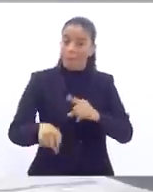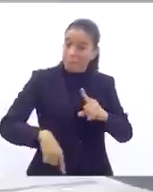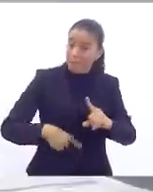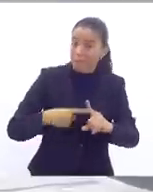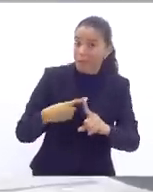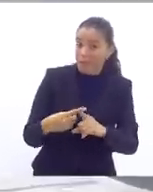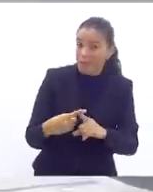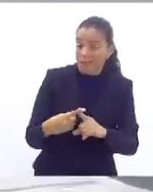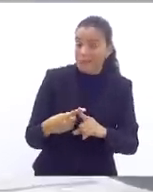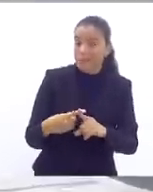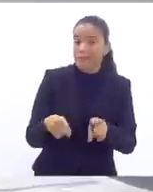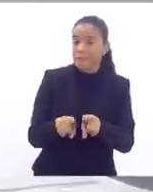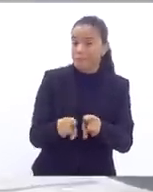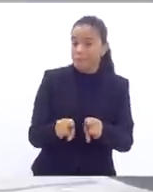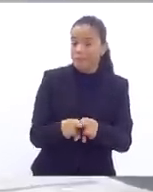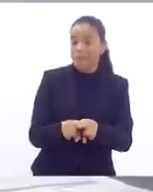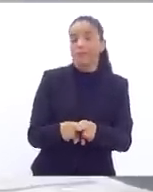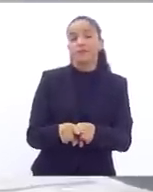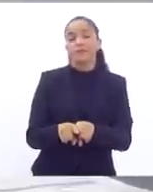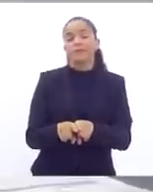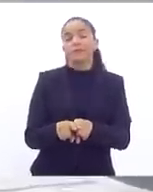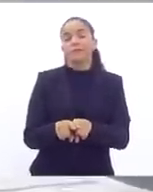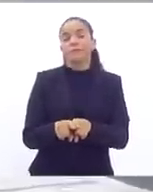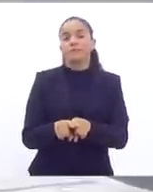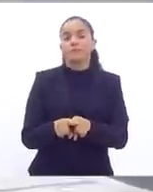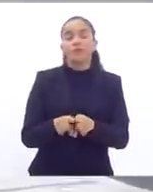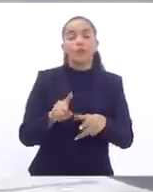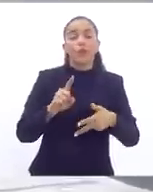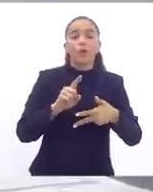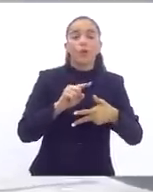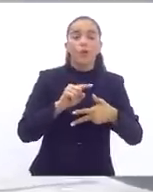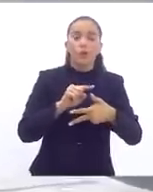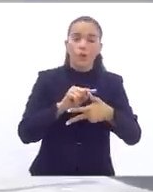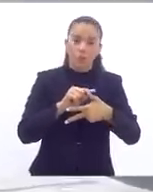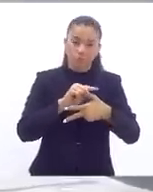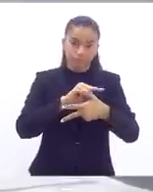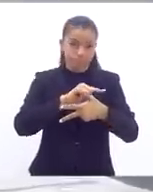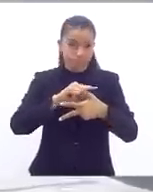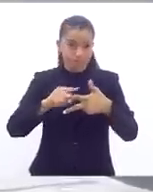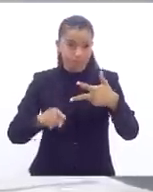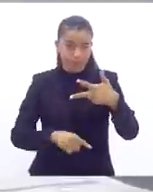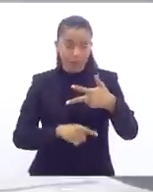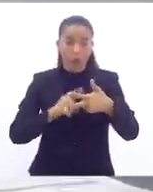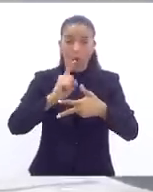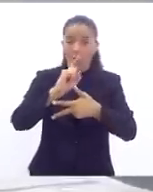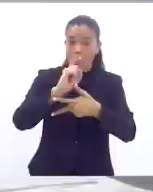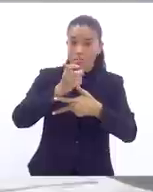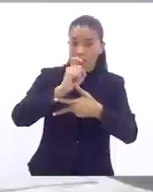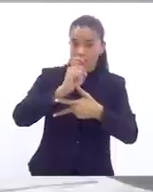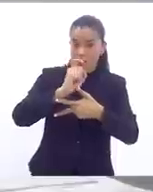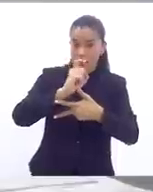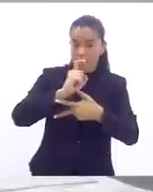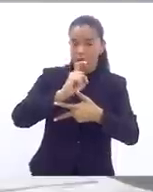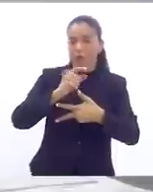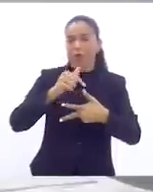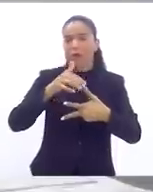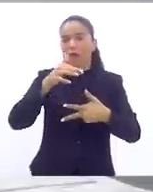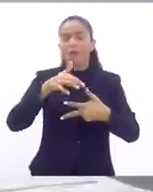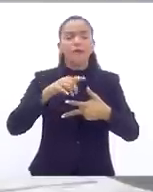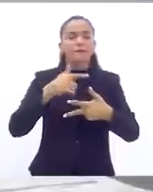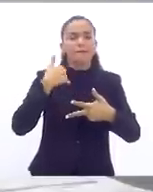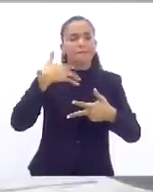mais os poderes exclusivos executivo entenderam